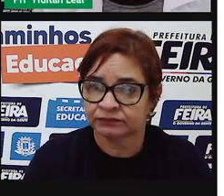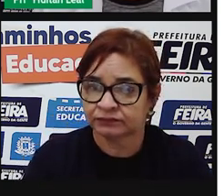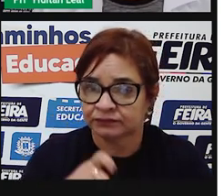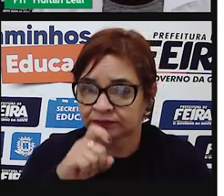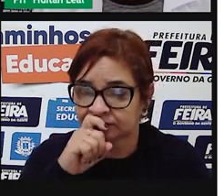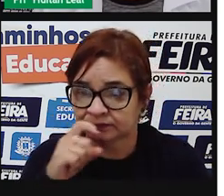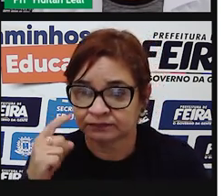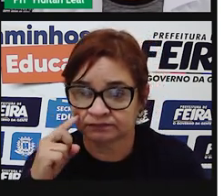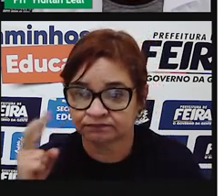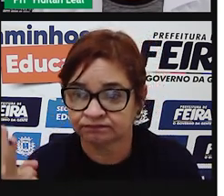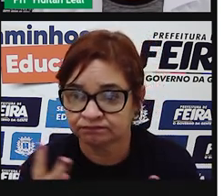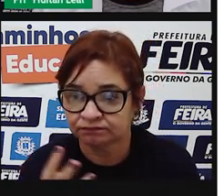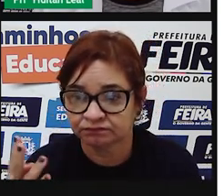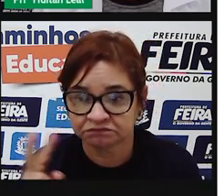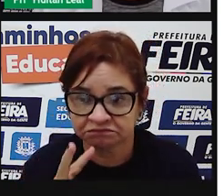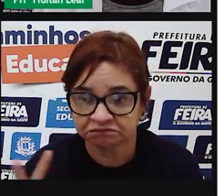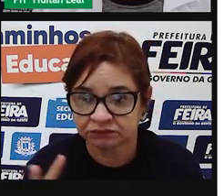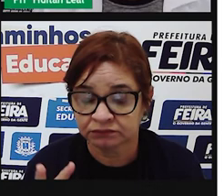Então,